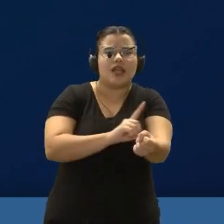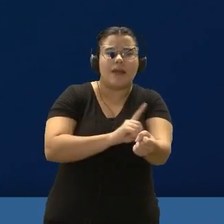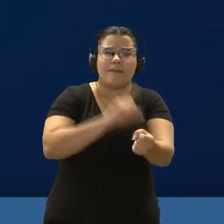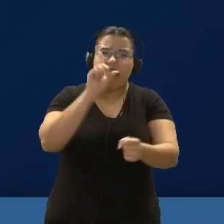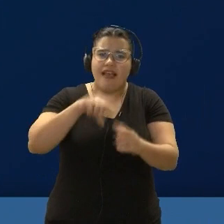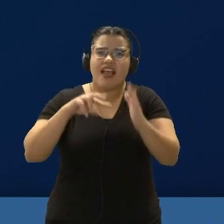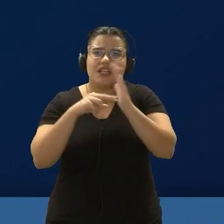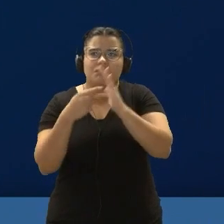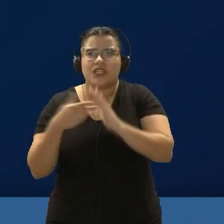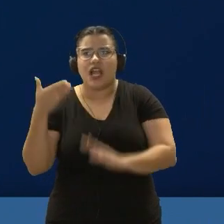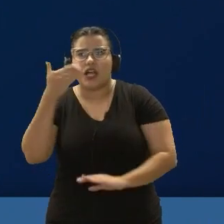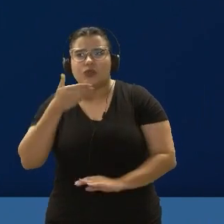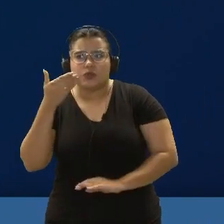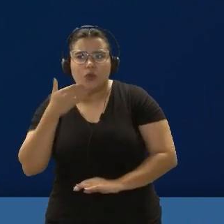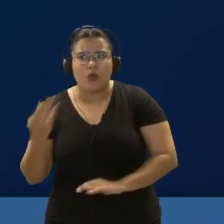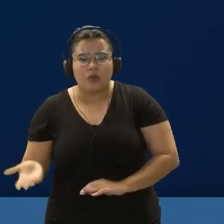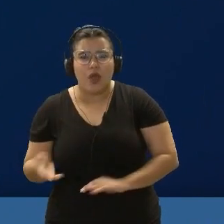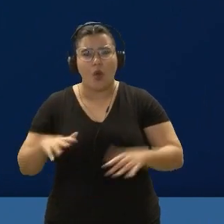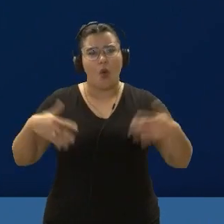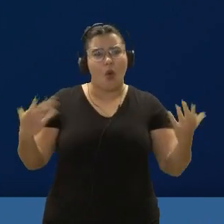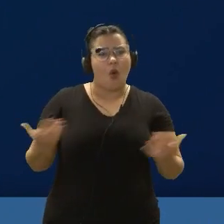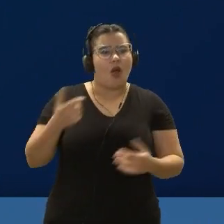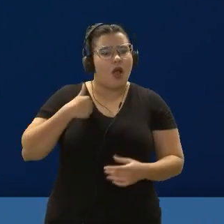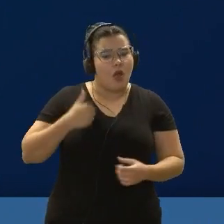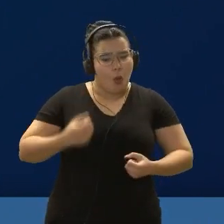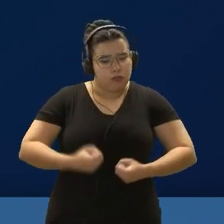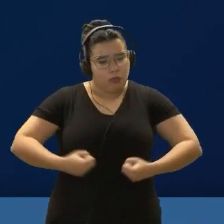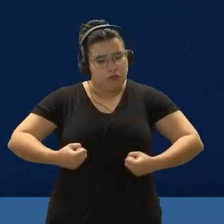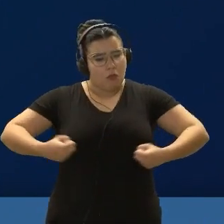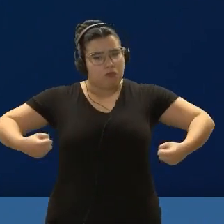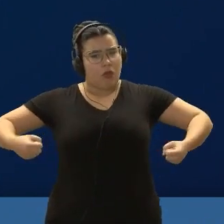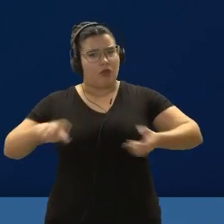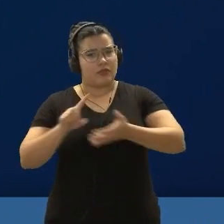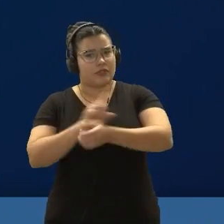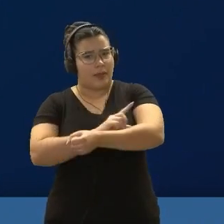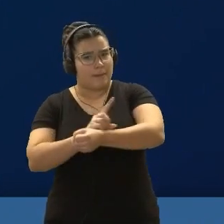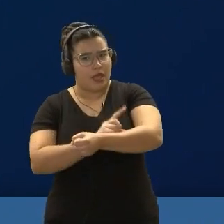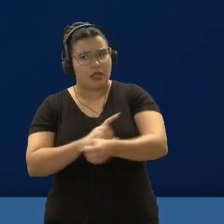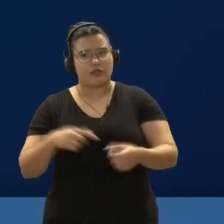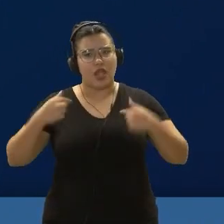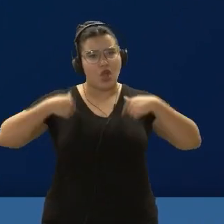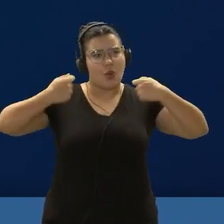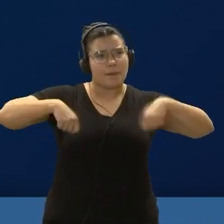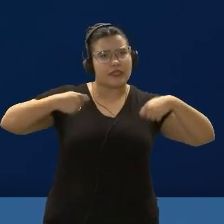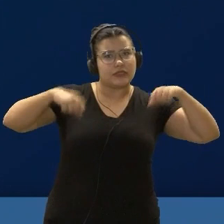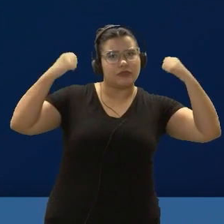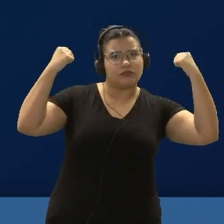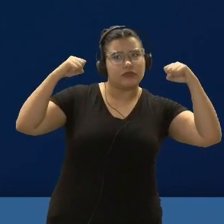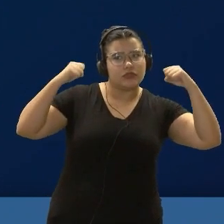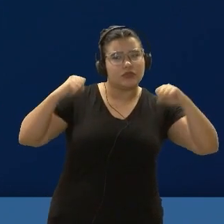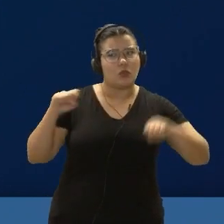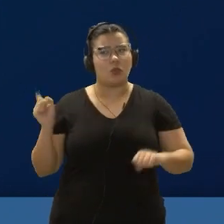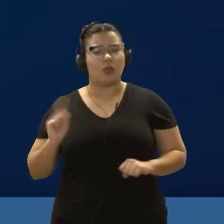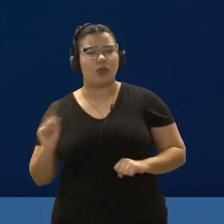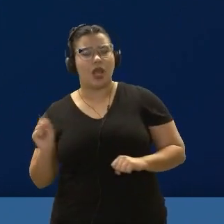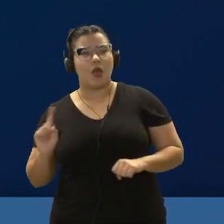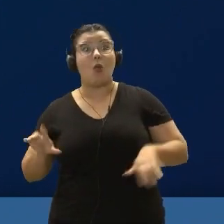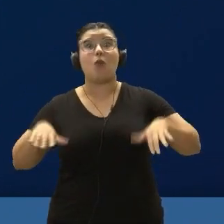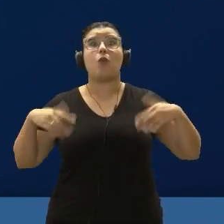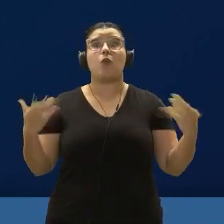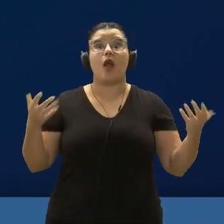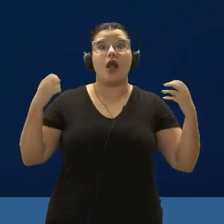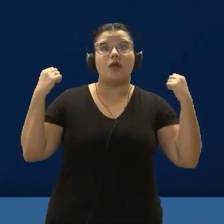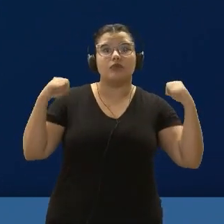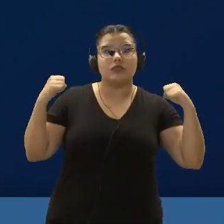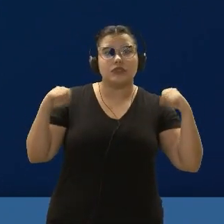diabetes? É ganhar peso que piora o diabetes? Eu preciso fazer exercício ou não? Qual exercício? Então,